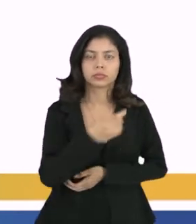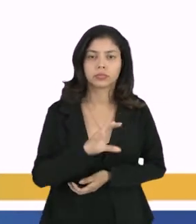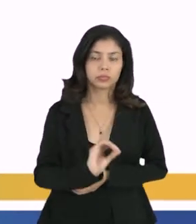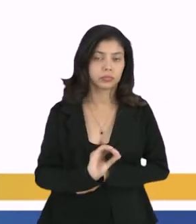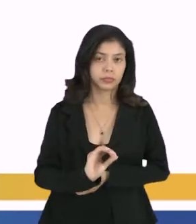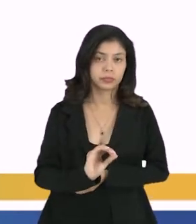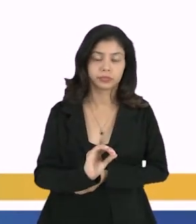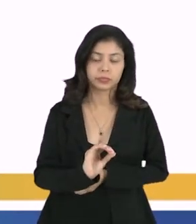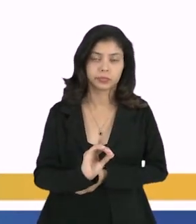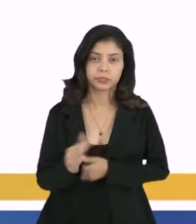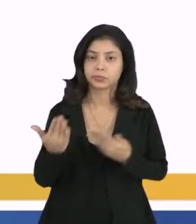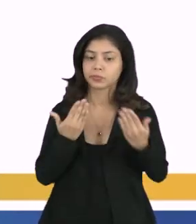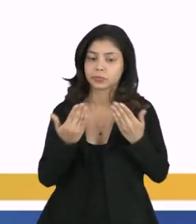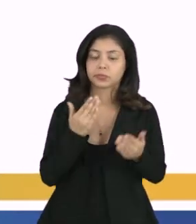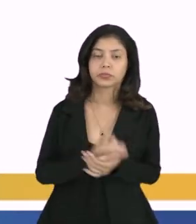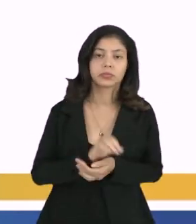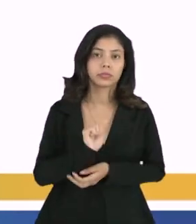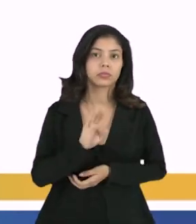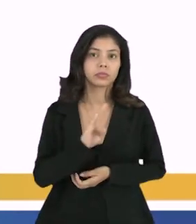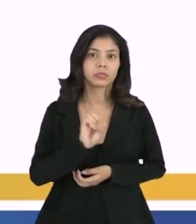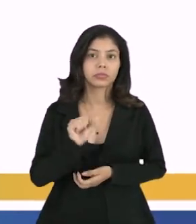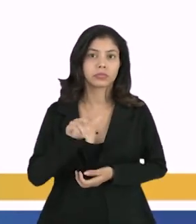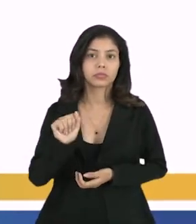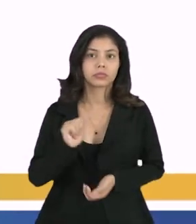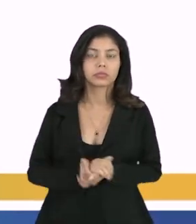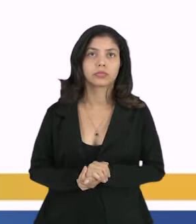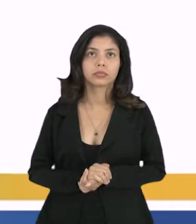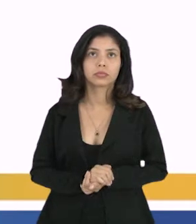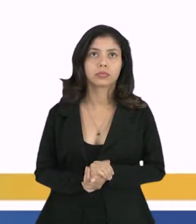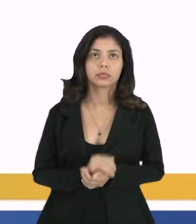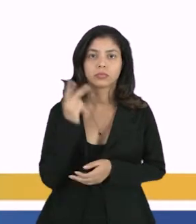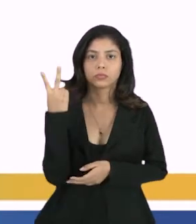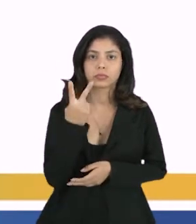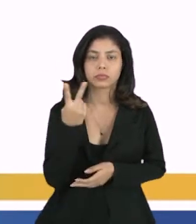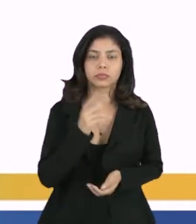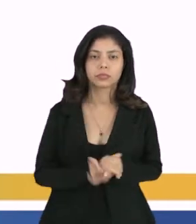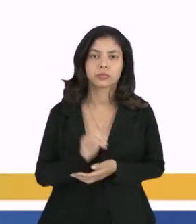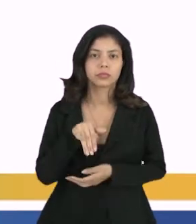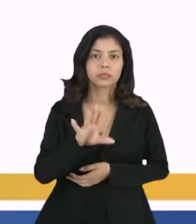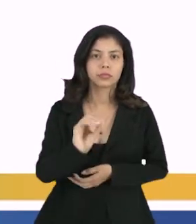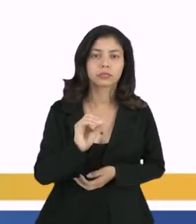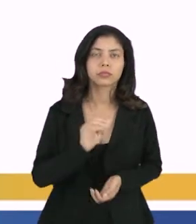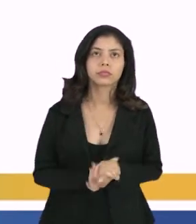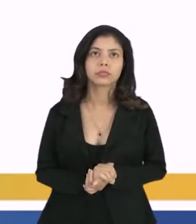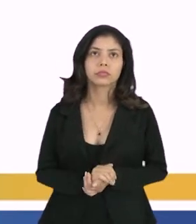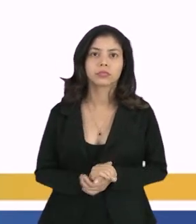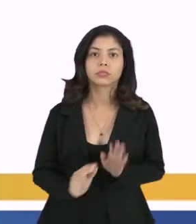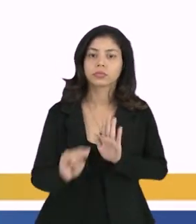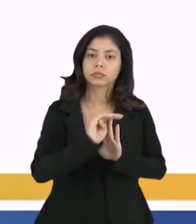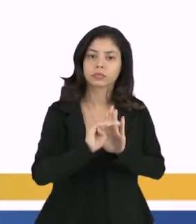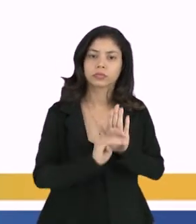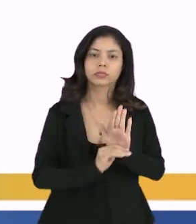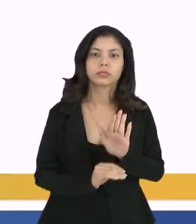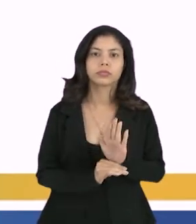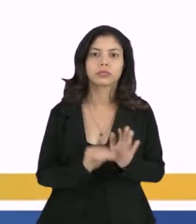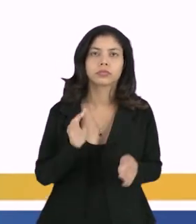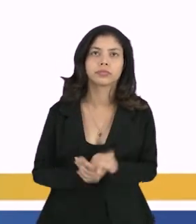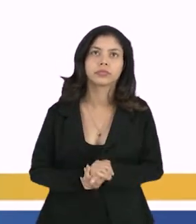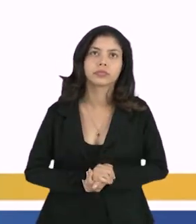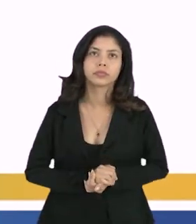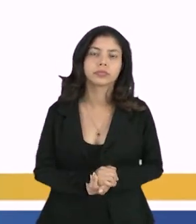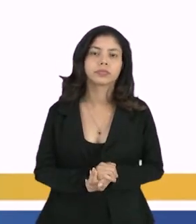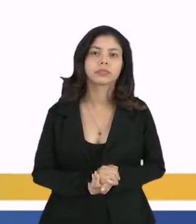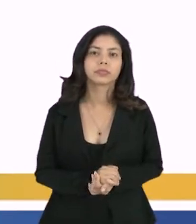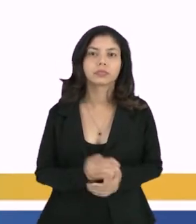primeira componente, associada à abscissa, e a segunda componente, y0, associada às ordenadas. Então, esse par